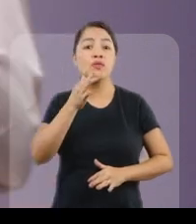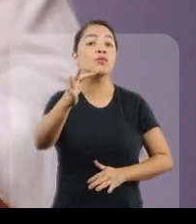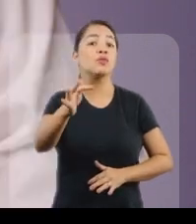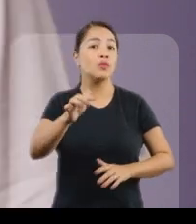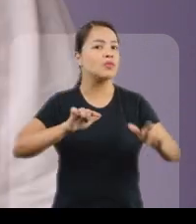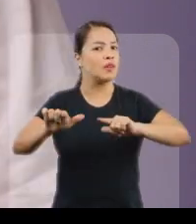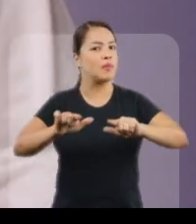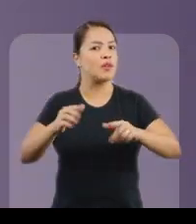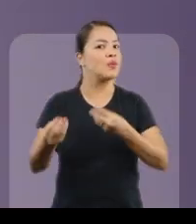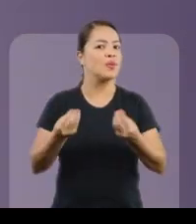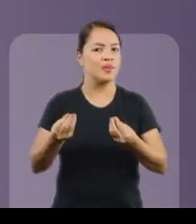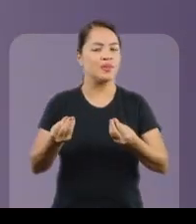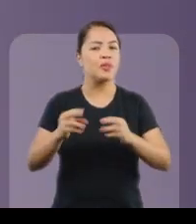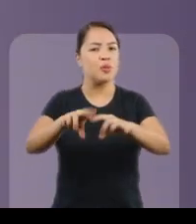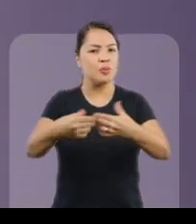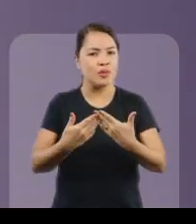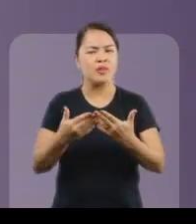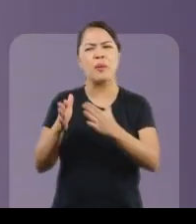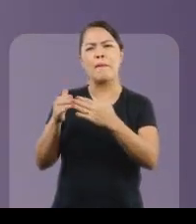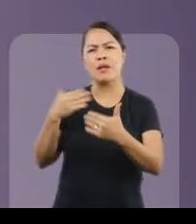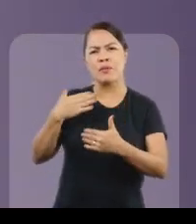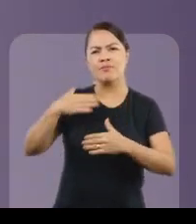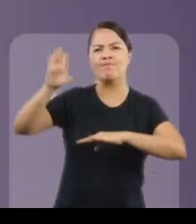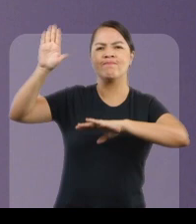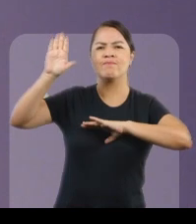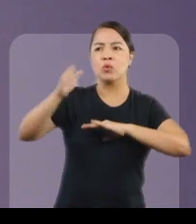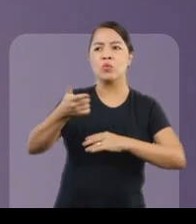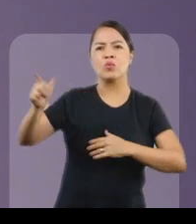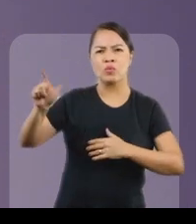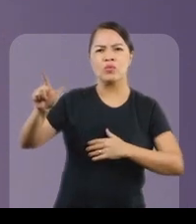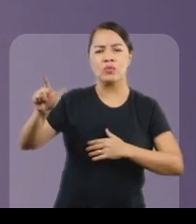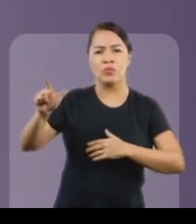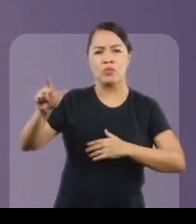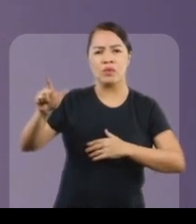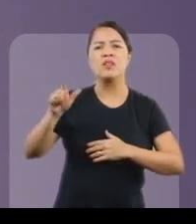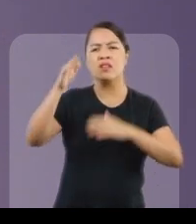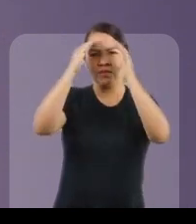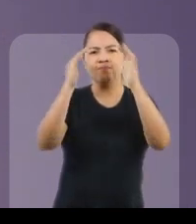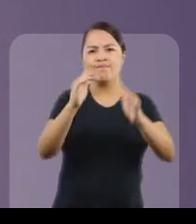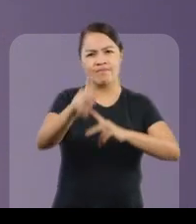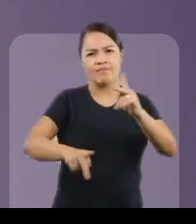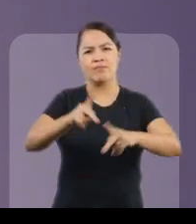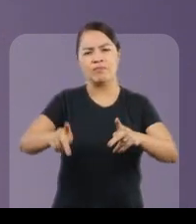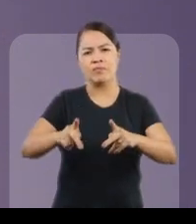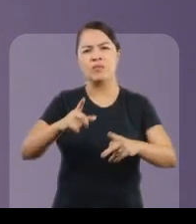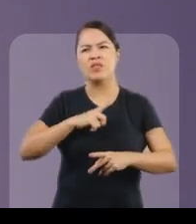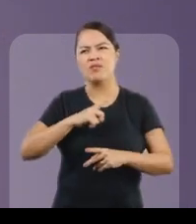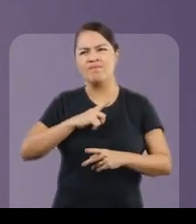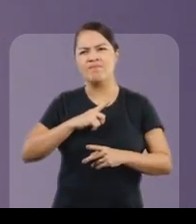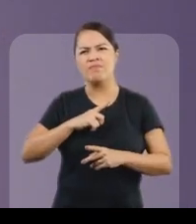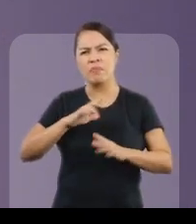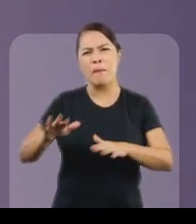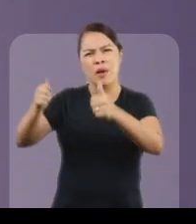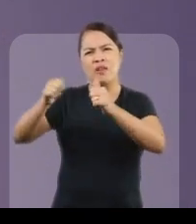que pretende fazer. Por isso, eu peço aos meus adversários, em nome do povo amapaense, que elevem